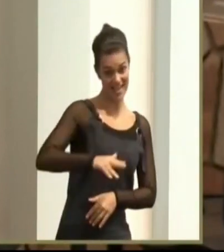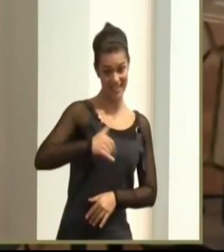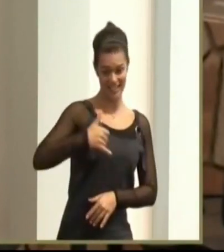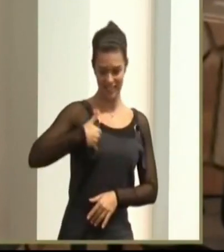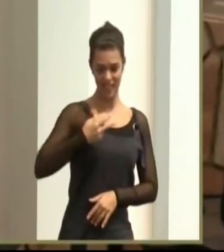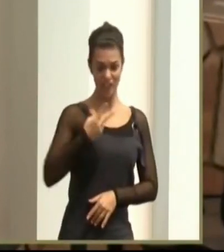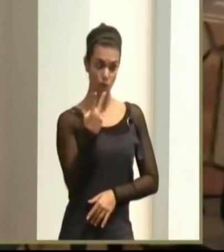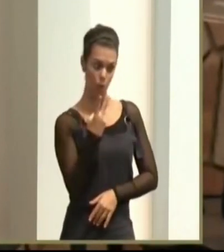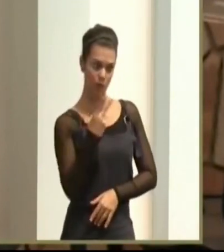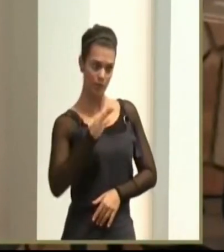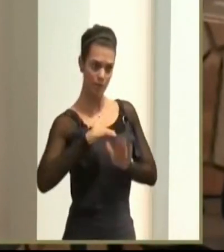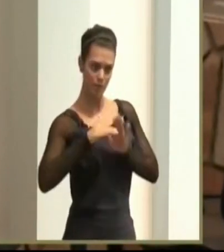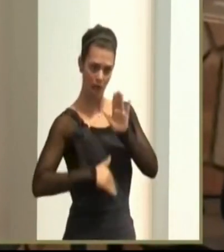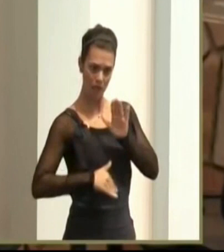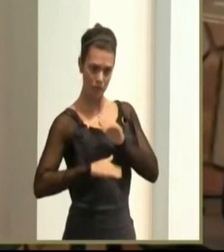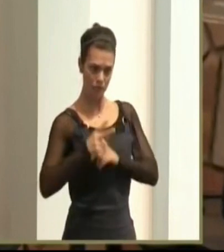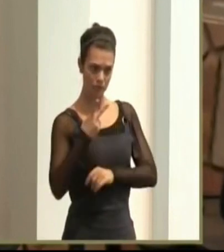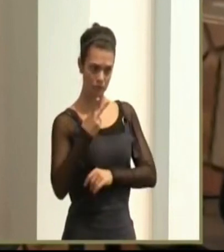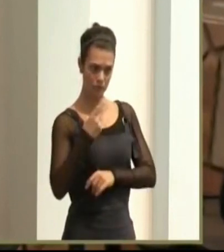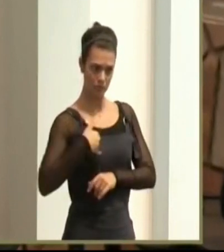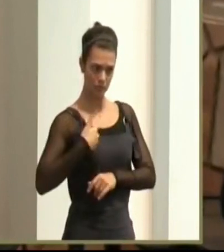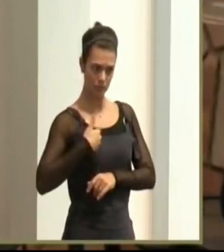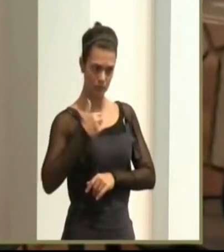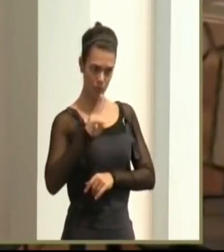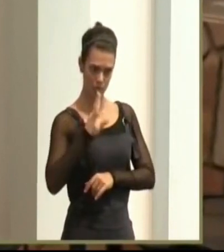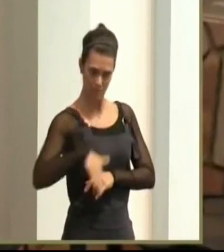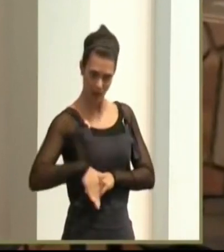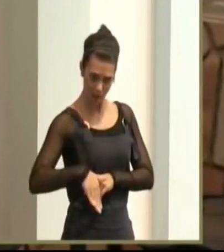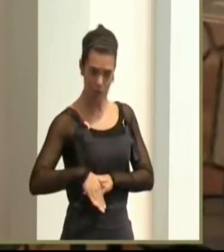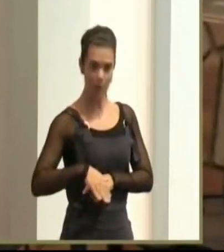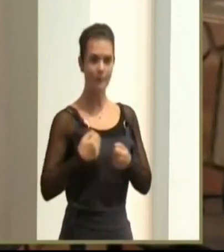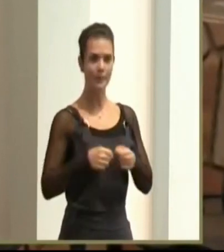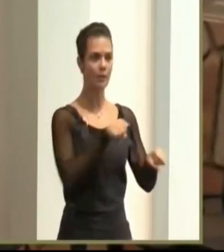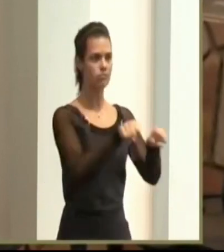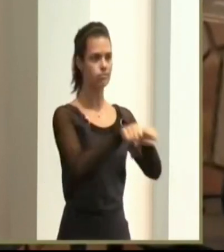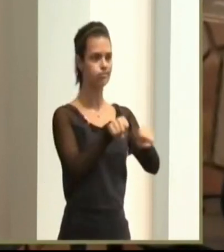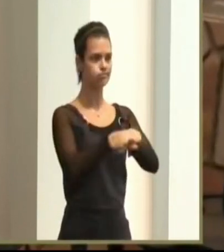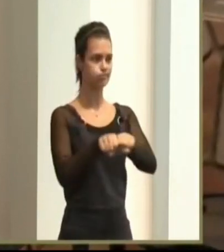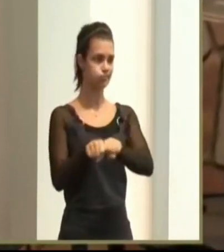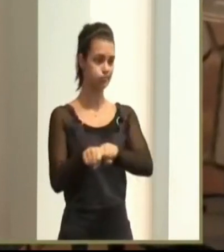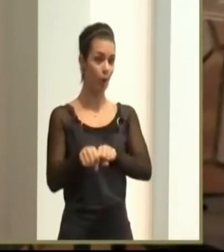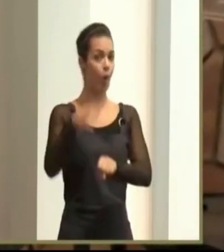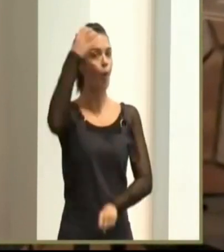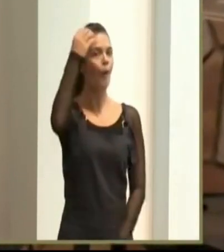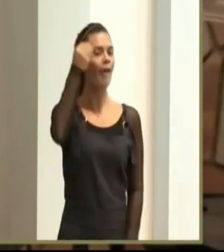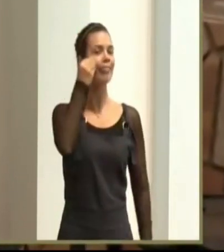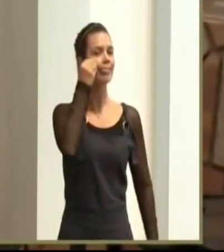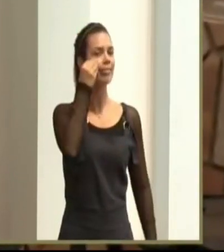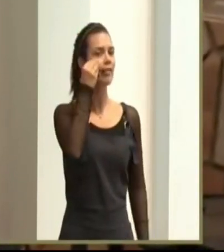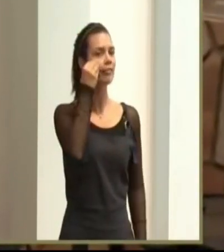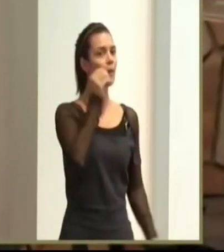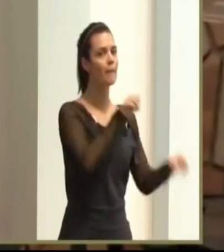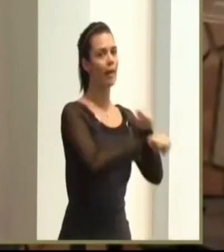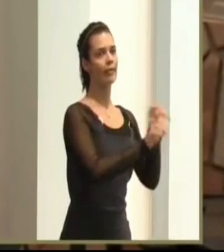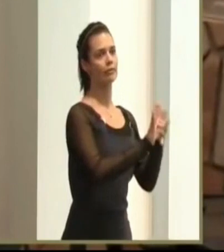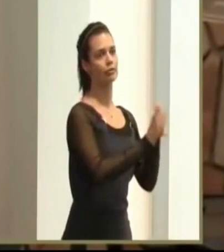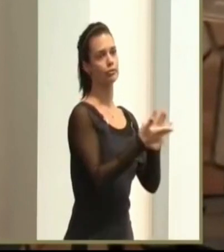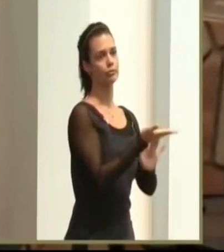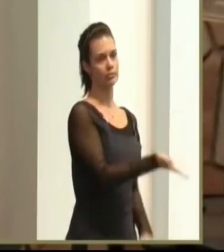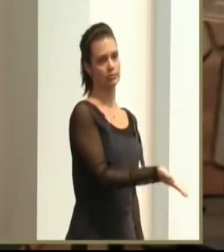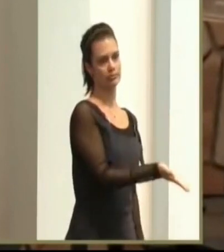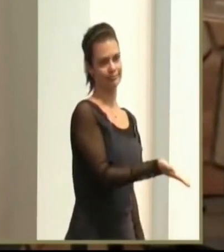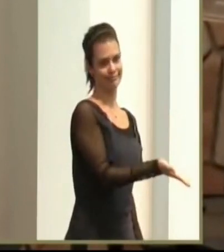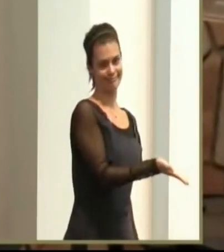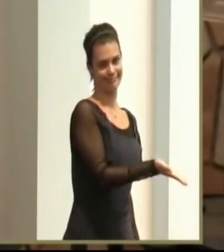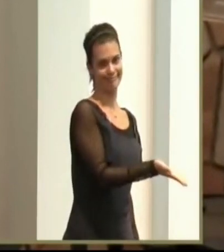de matá-lo, de alguma maneira alcançar as crianças e de alguma maneira alcançar aquele menino que no